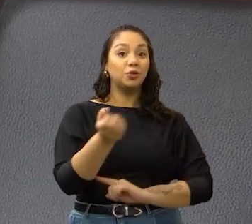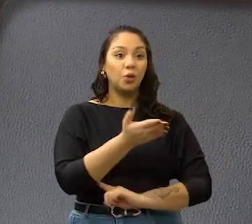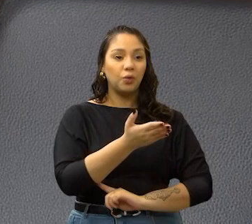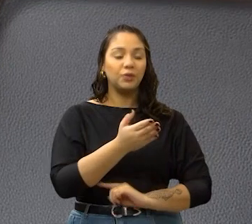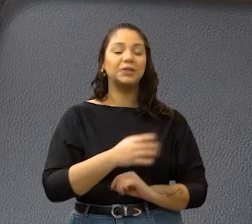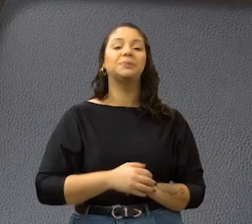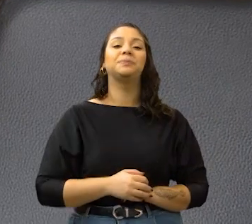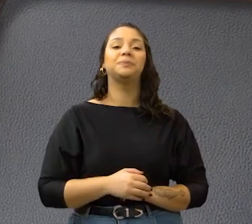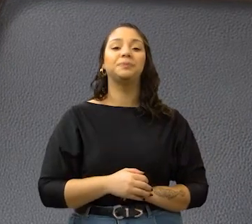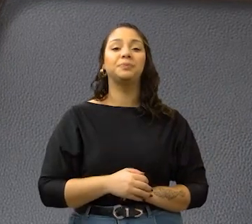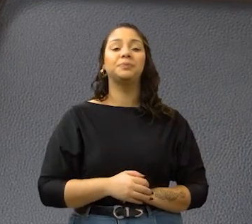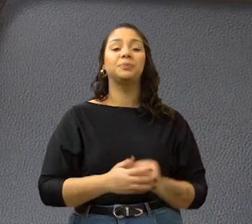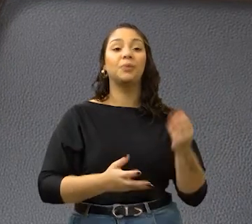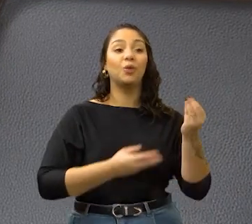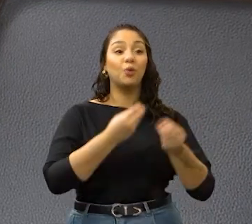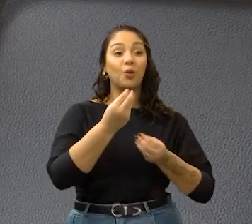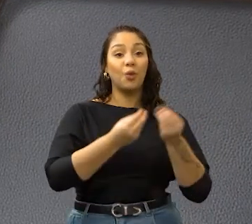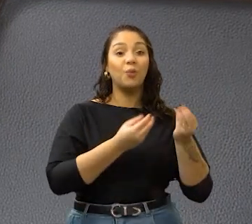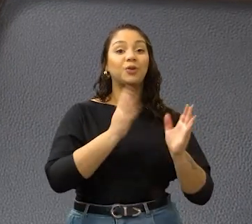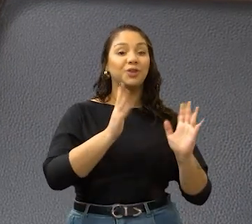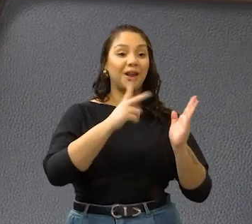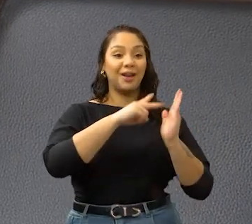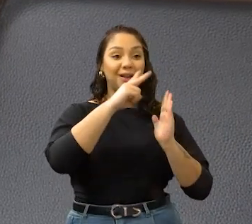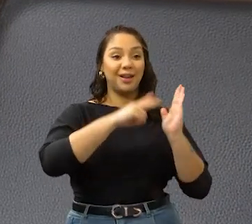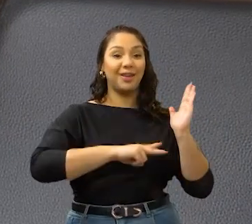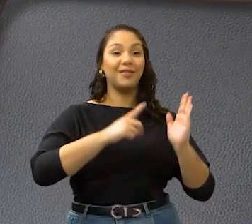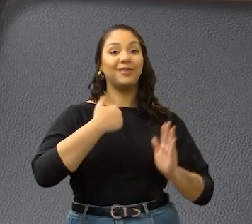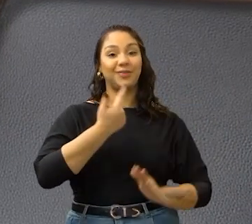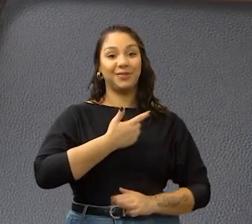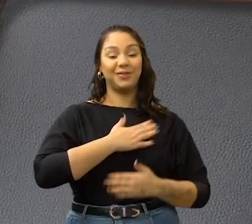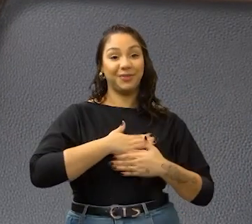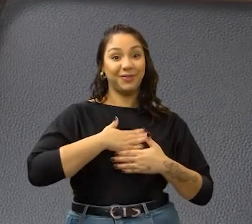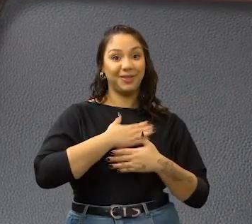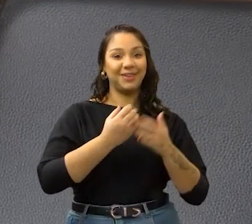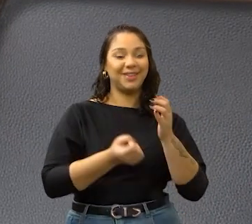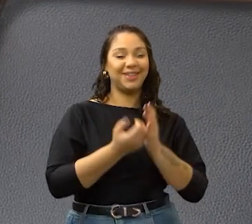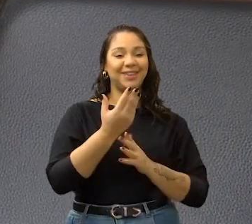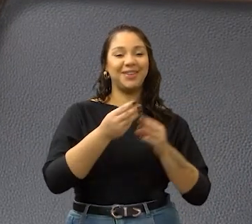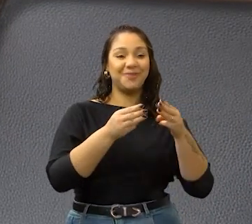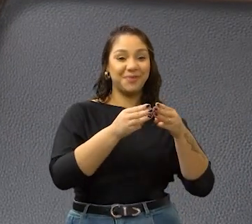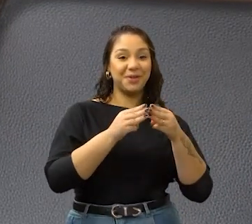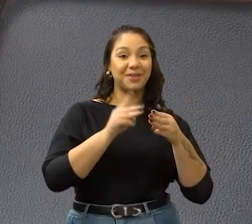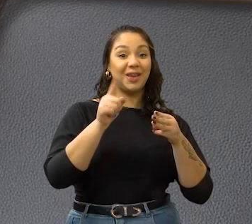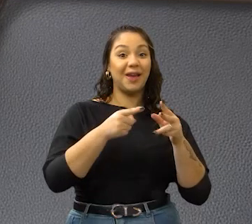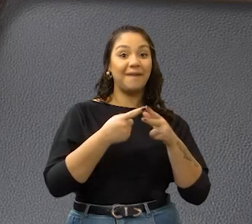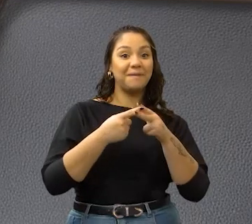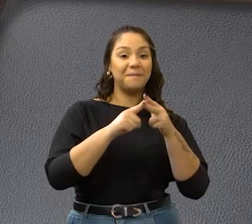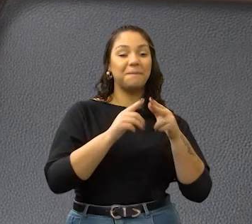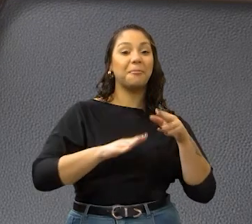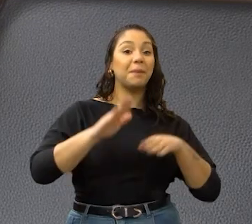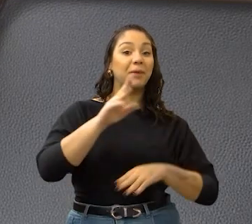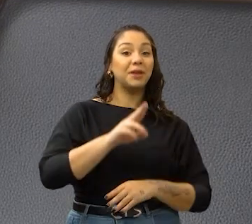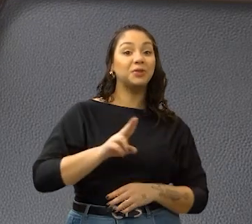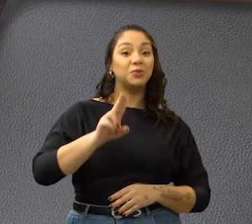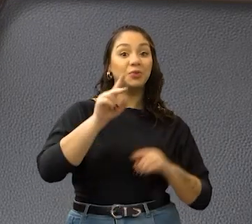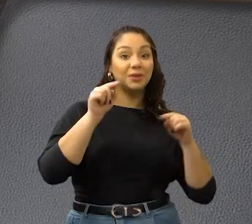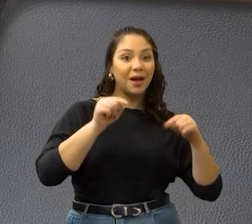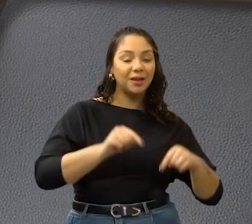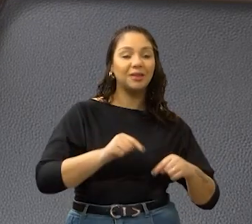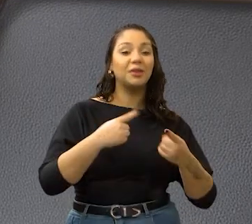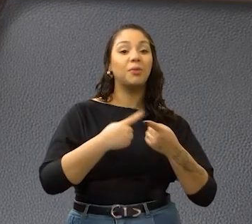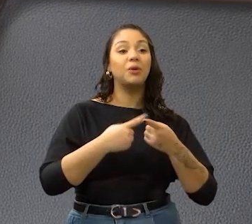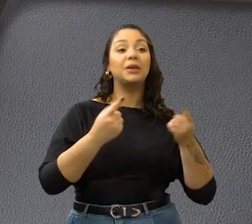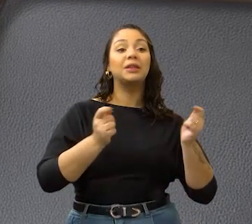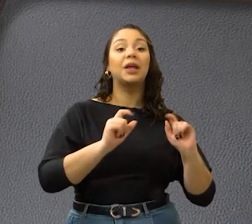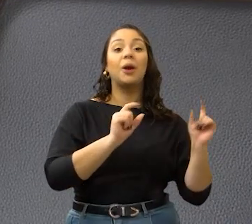possibilidades. Como você leu aí, a gente gosta bastante de fazer moção, né? Então é um dos instrumentos que a gente mais utiliza aqui dentro da casa,